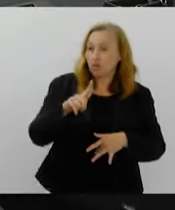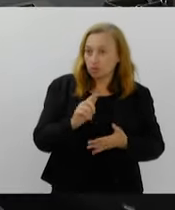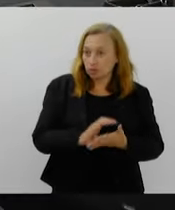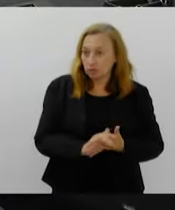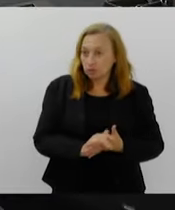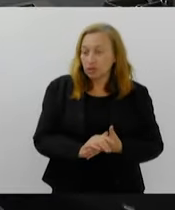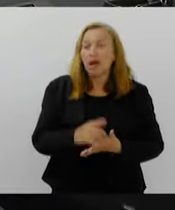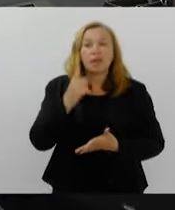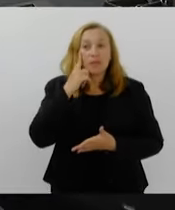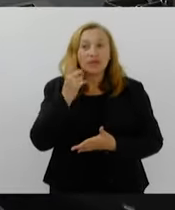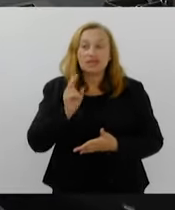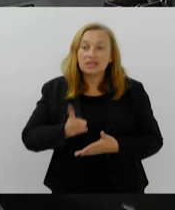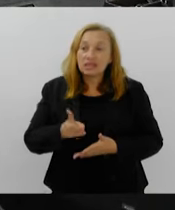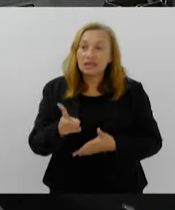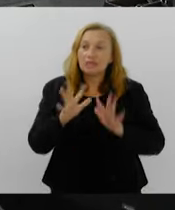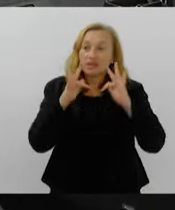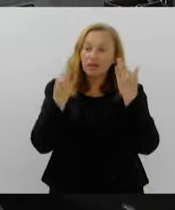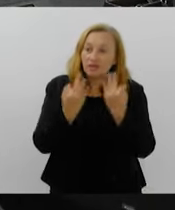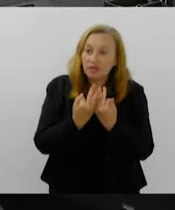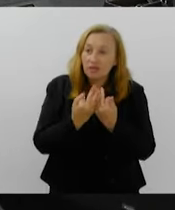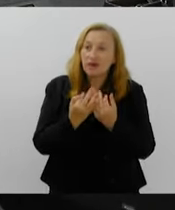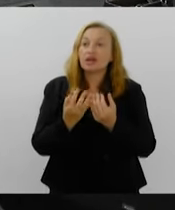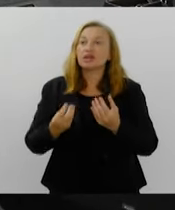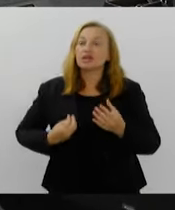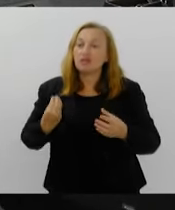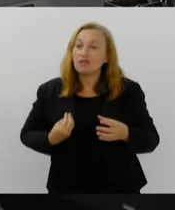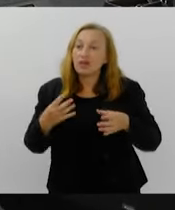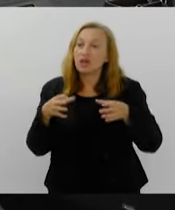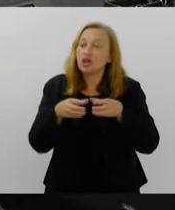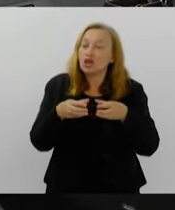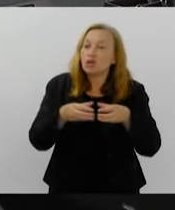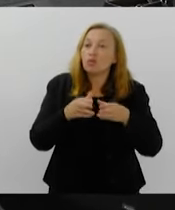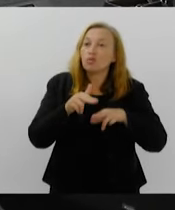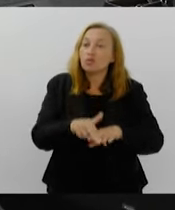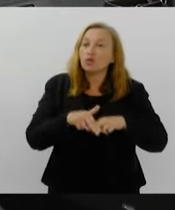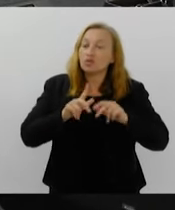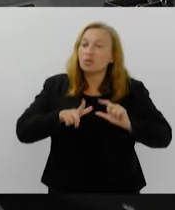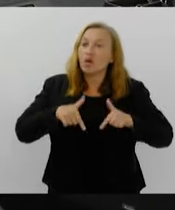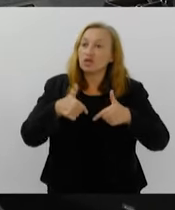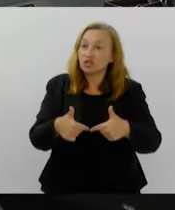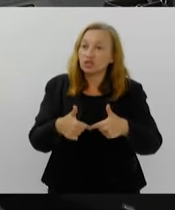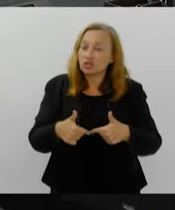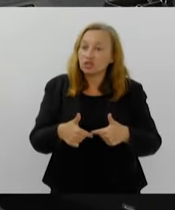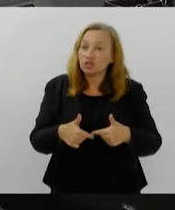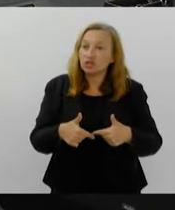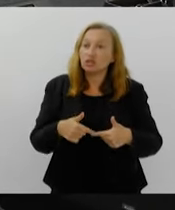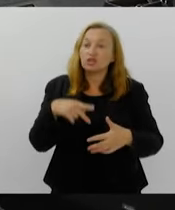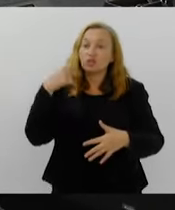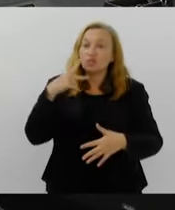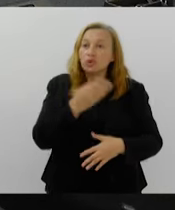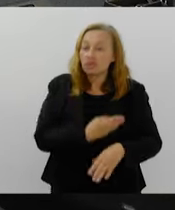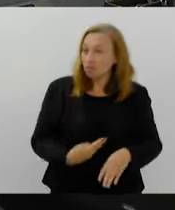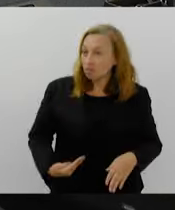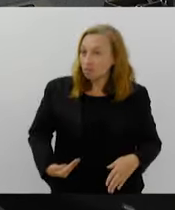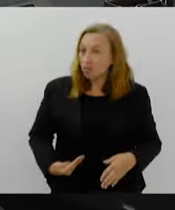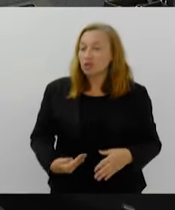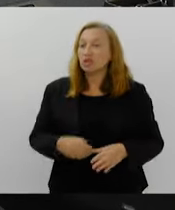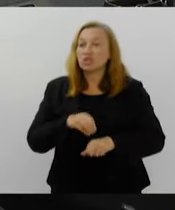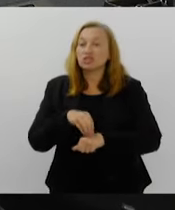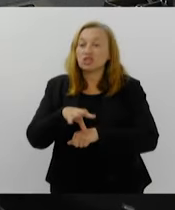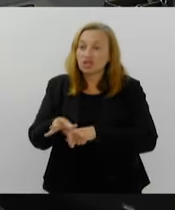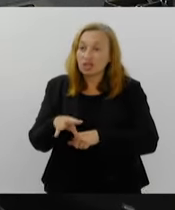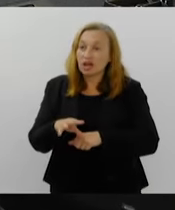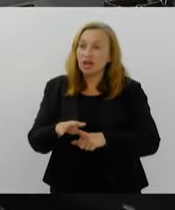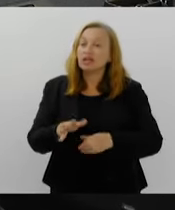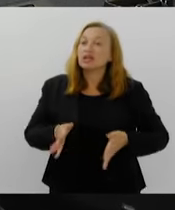sempre no bem-estar da família da coletividade por isso uma ação de uma política pública indicada e